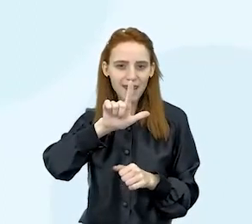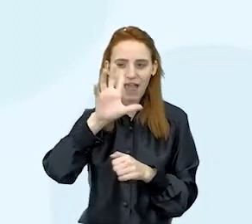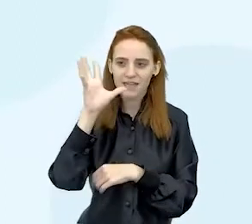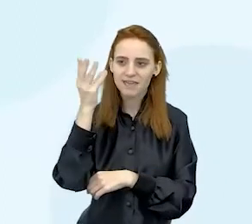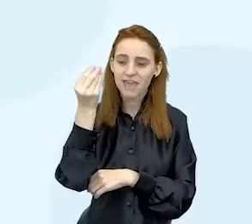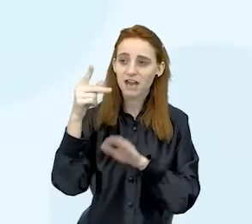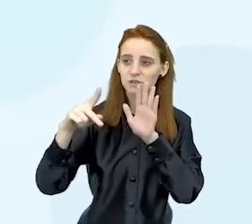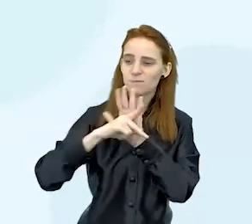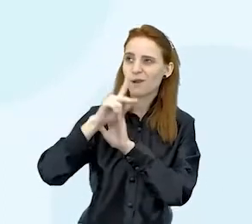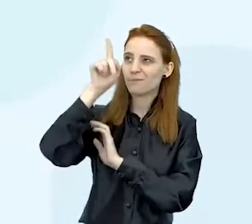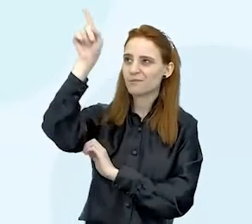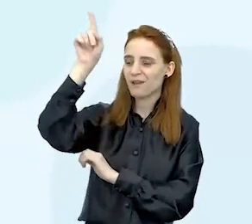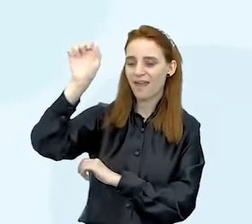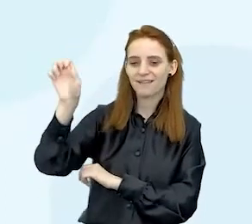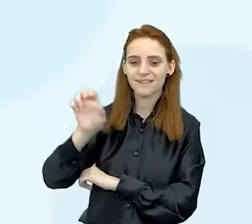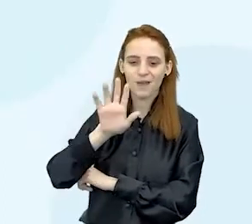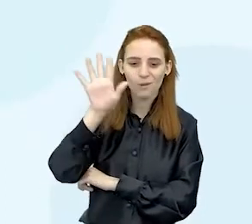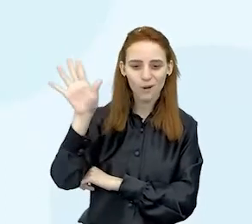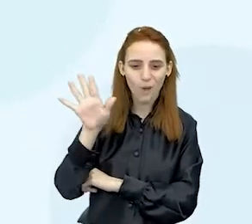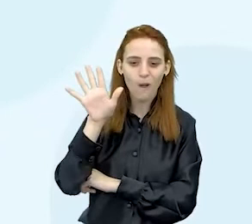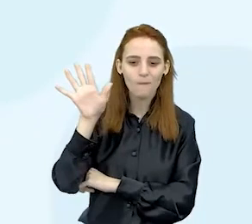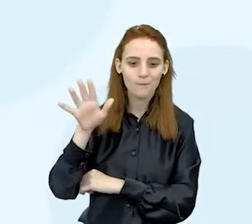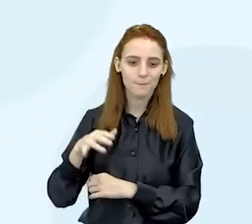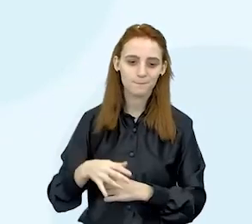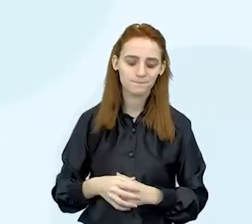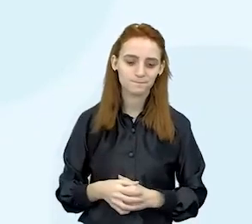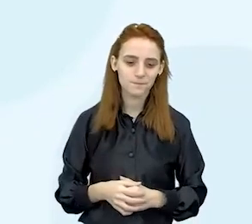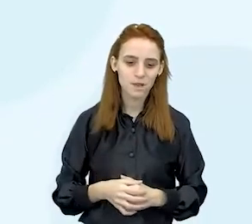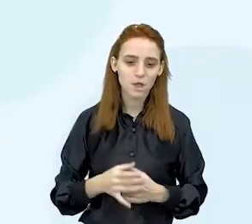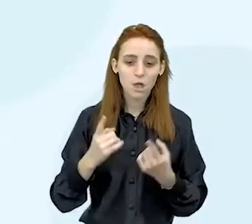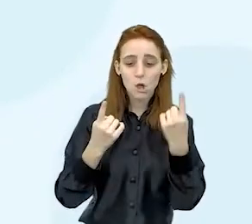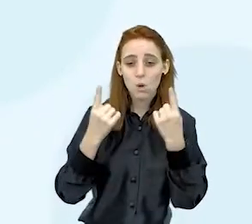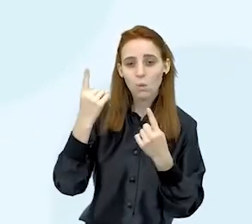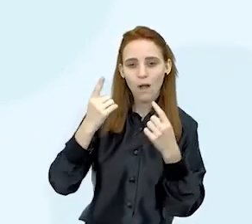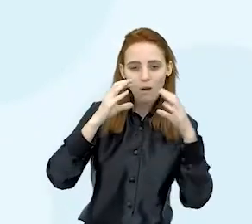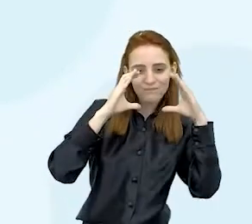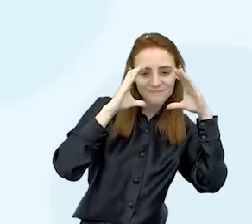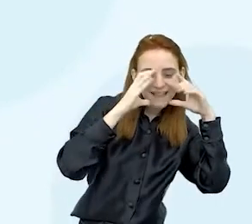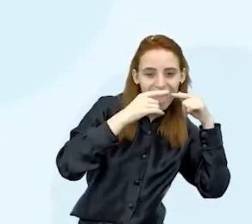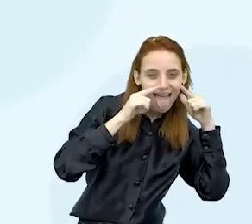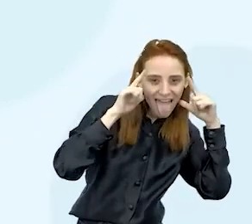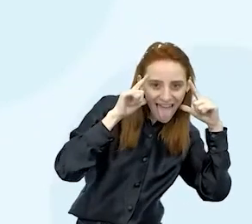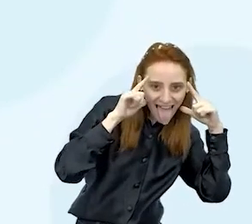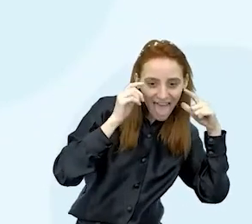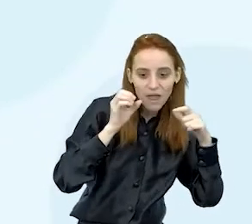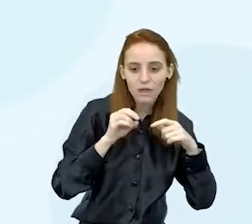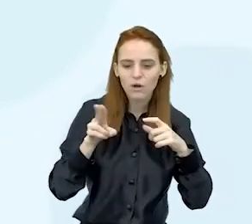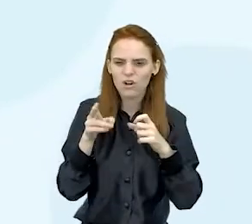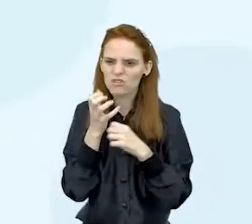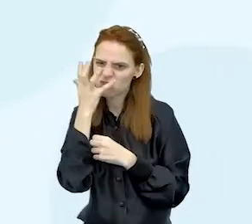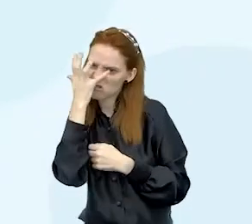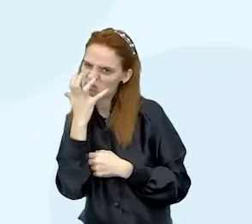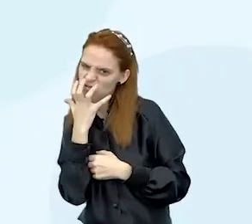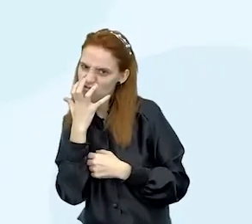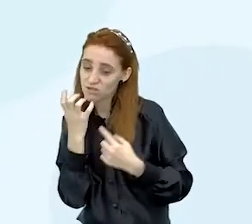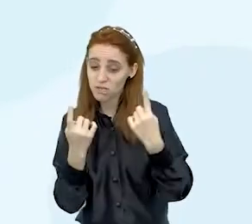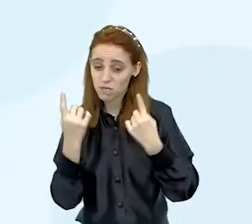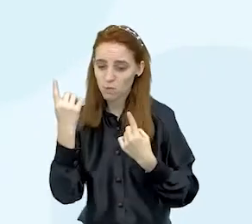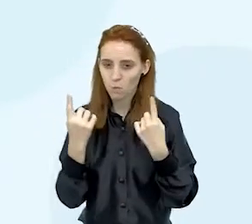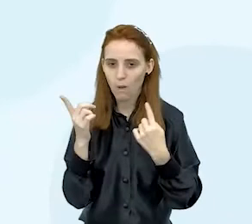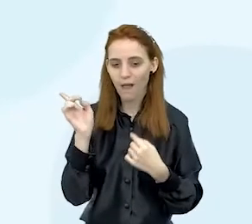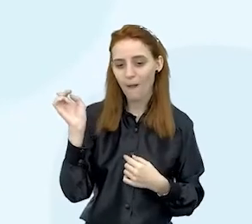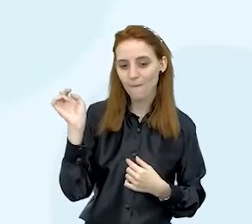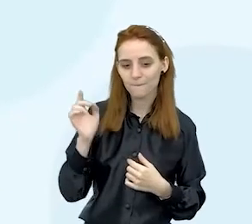ao parnasianismo e ao academicismo formal. Qual dos dois emojis você escolheria para esta afirmação?